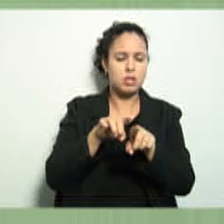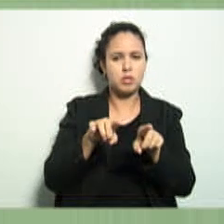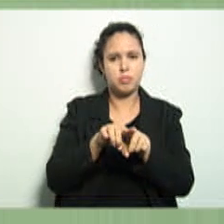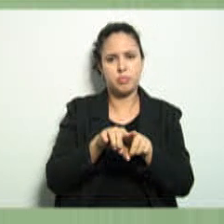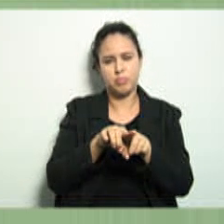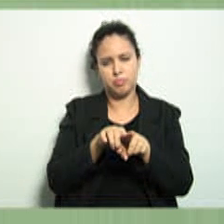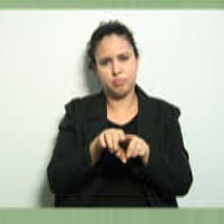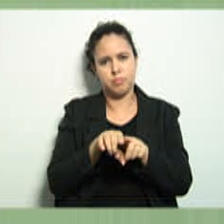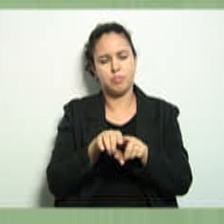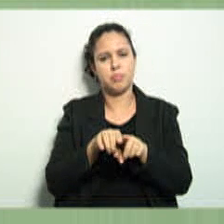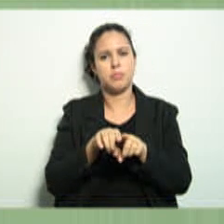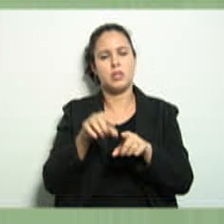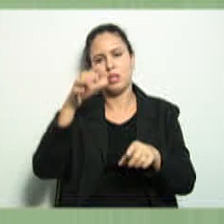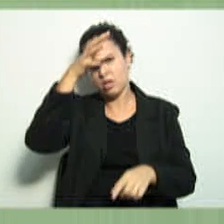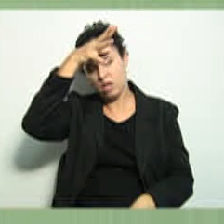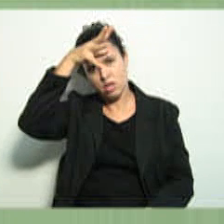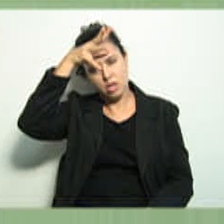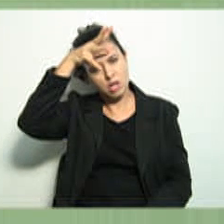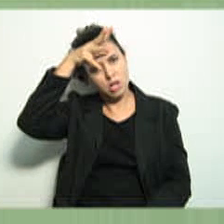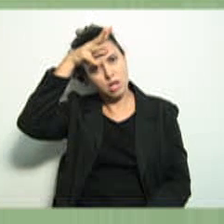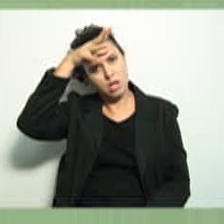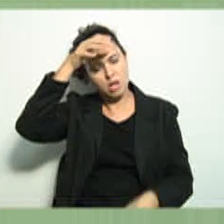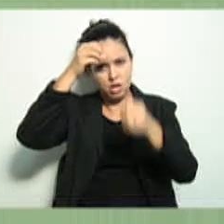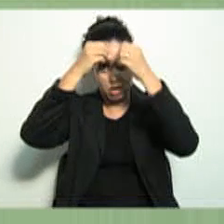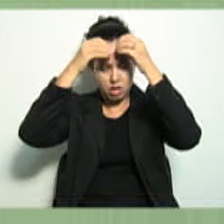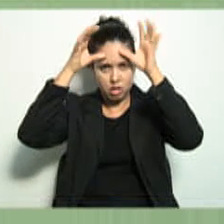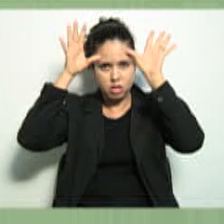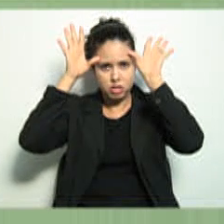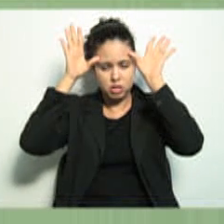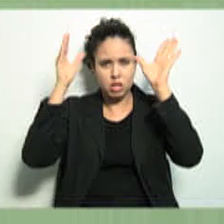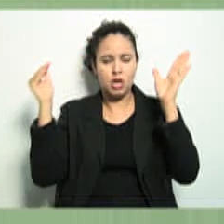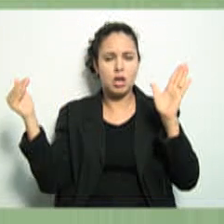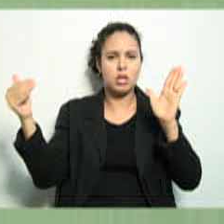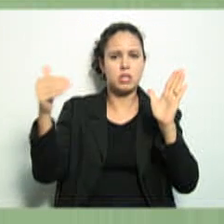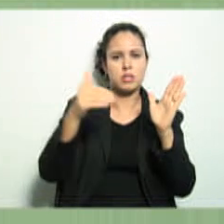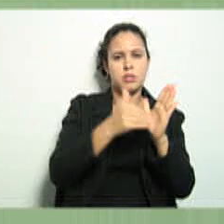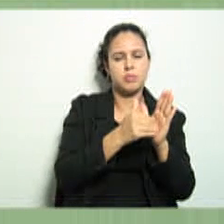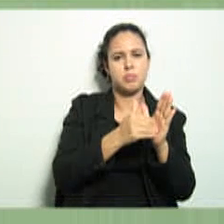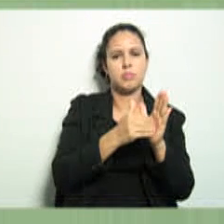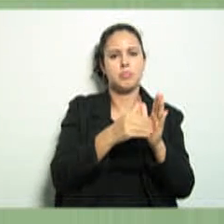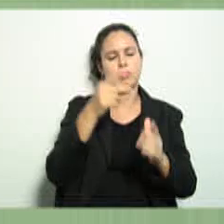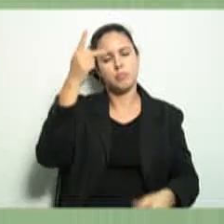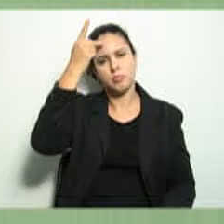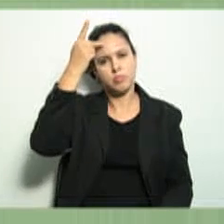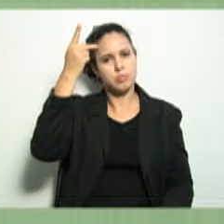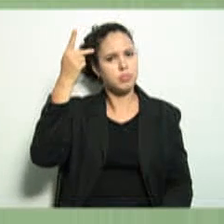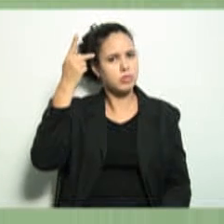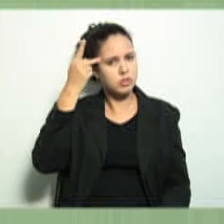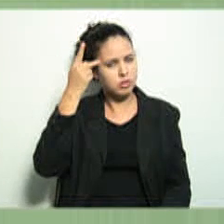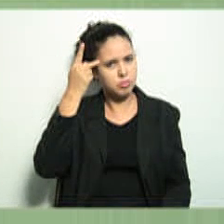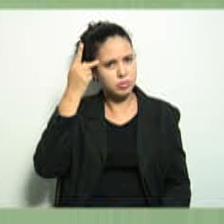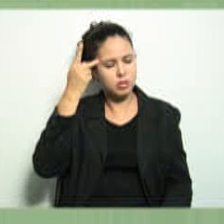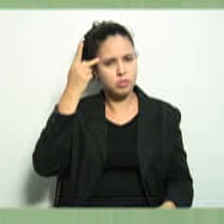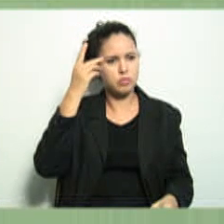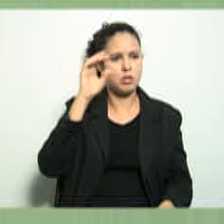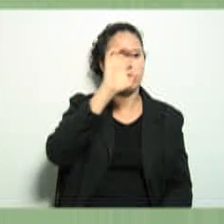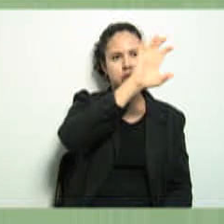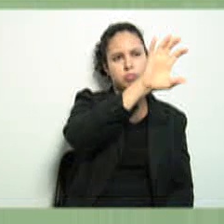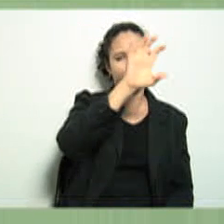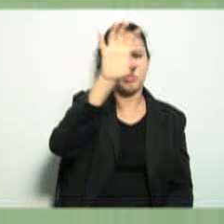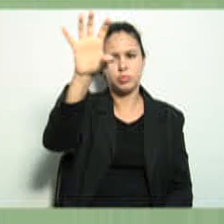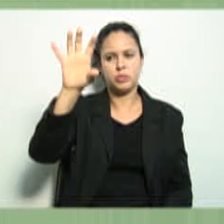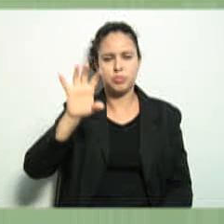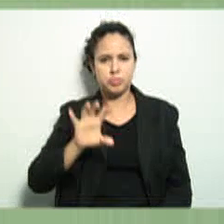Paulo. Acredito que mais de 5.000 quilômetros de rodovia ligando regiões diversas do